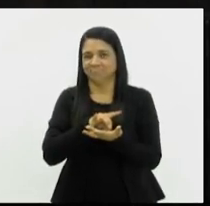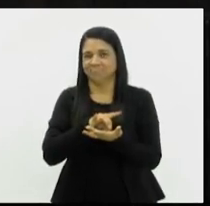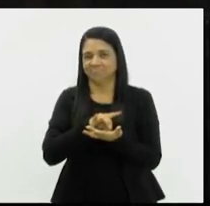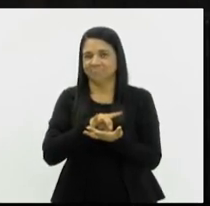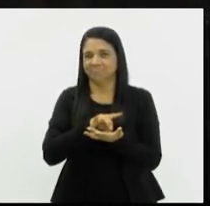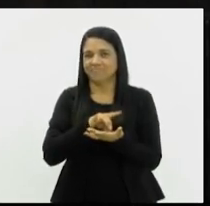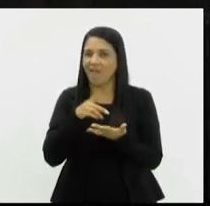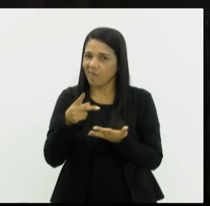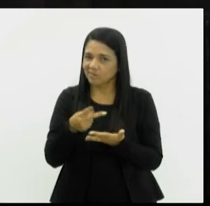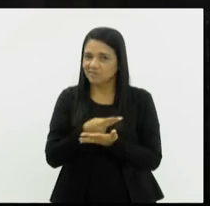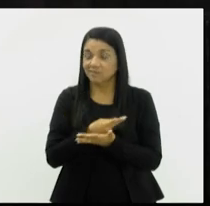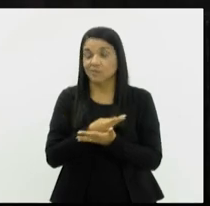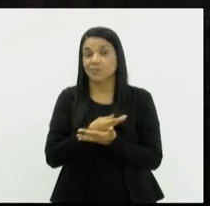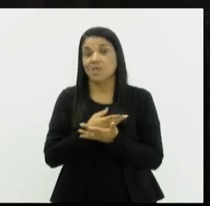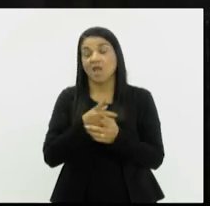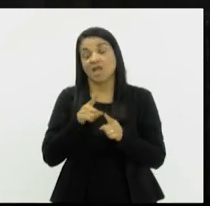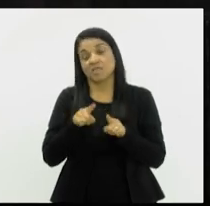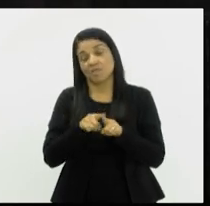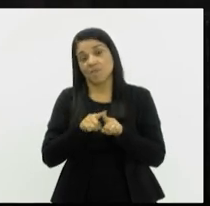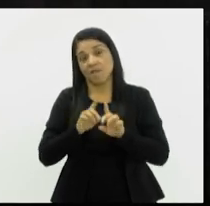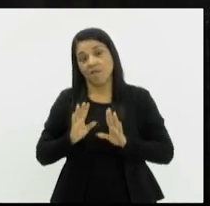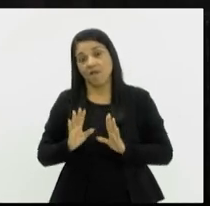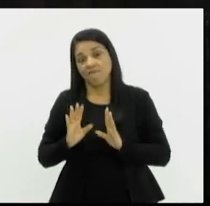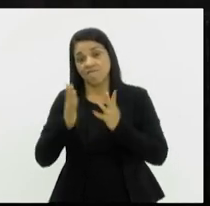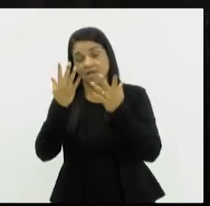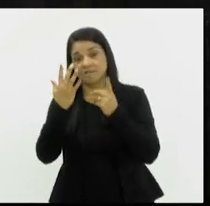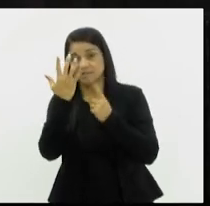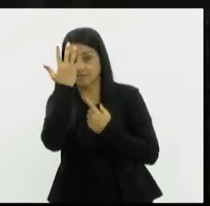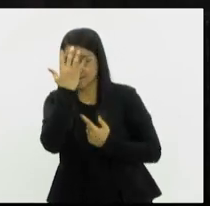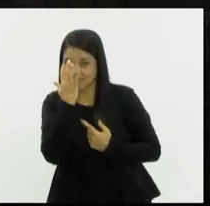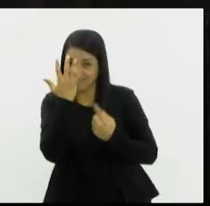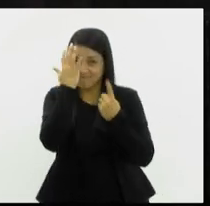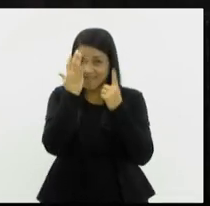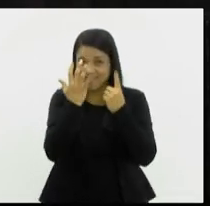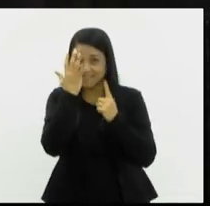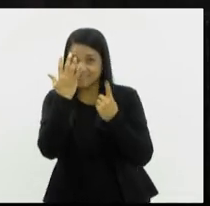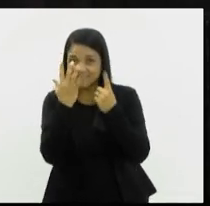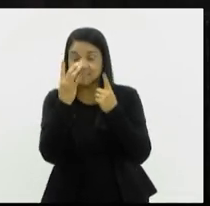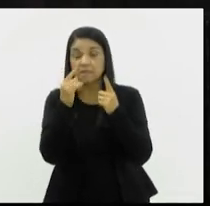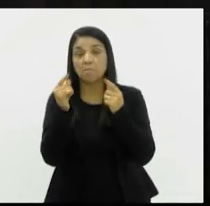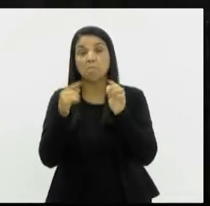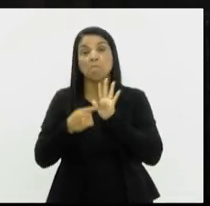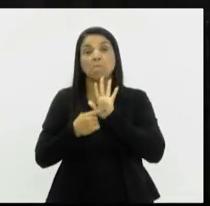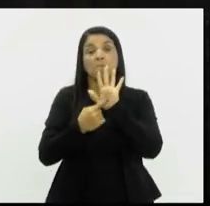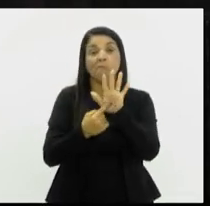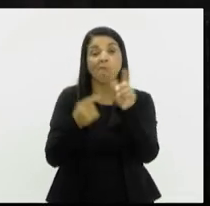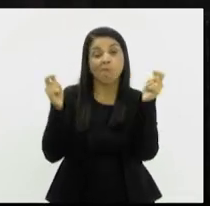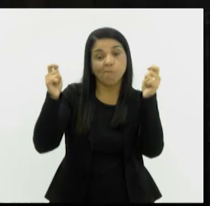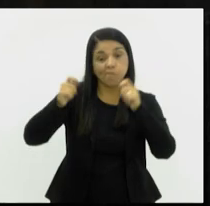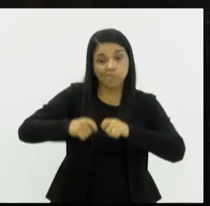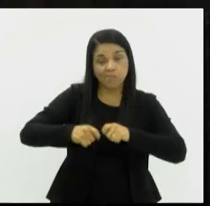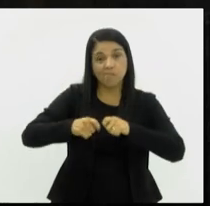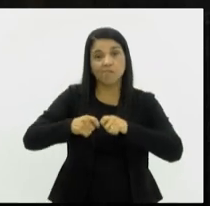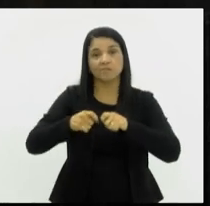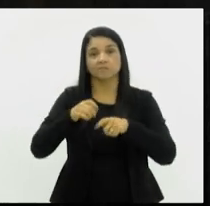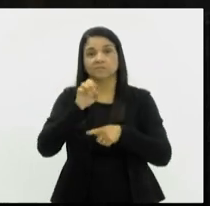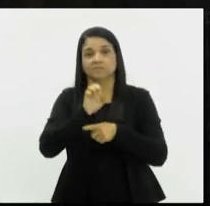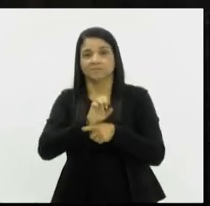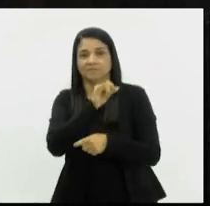a festa carnavalesca, né, mostra também a capacidade do Rio de Janeiro de